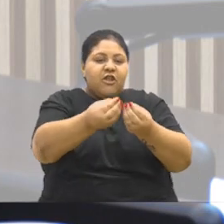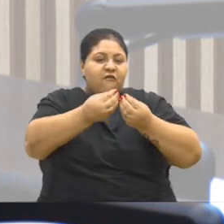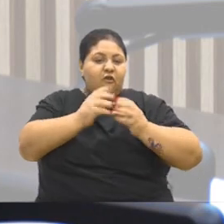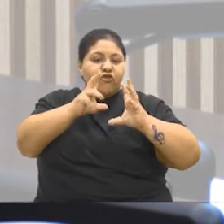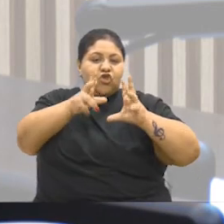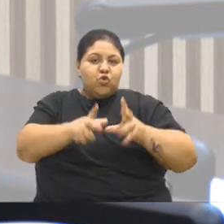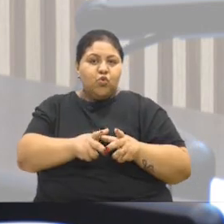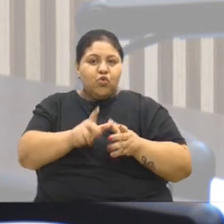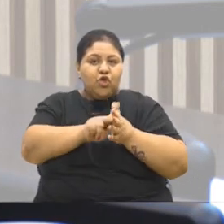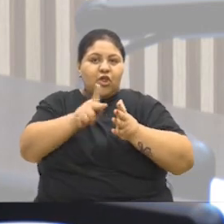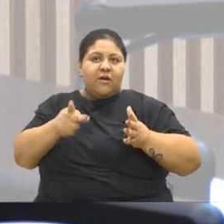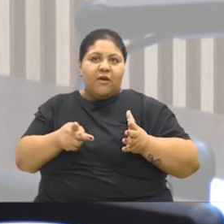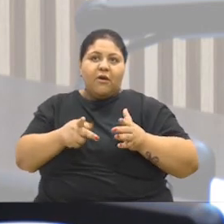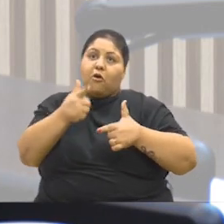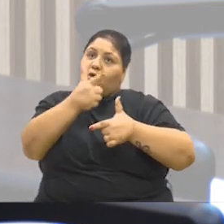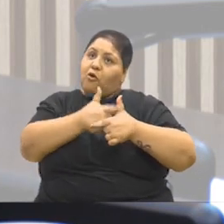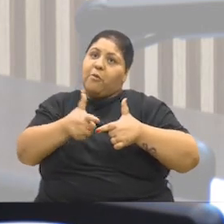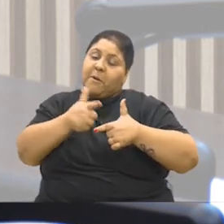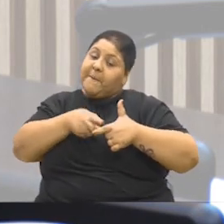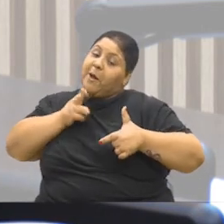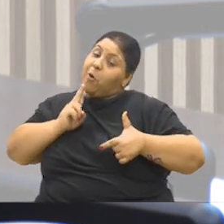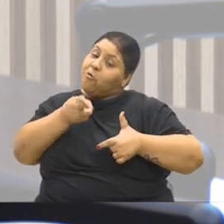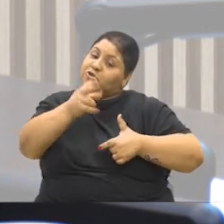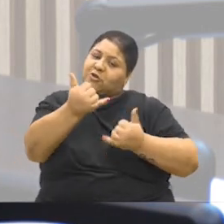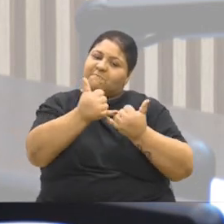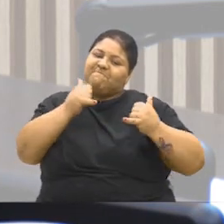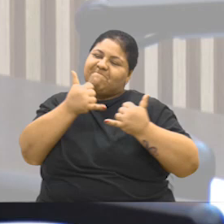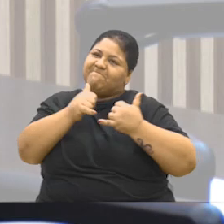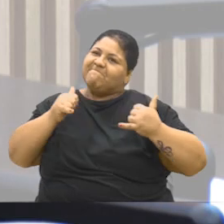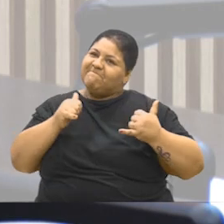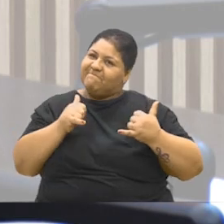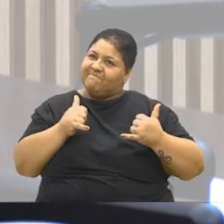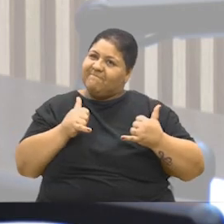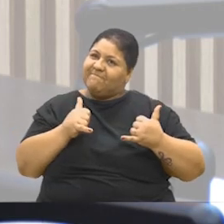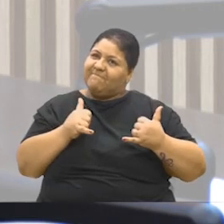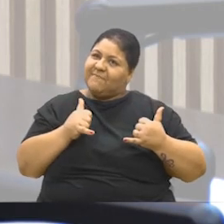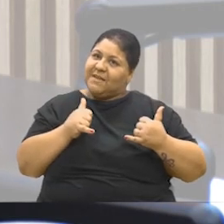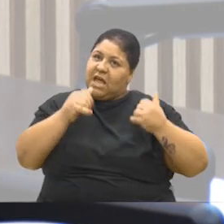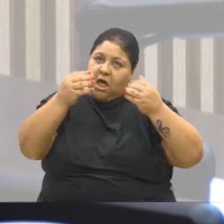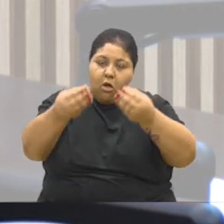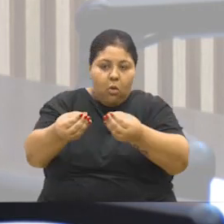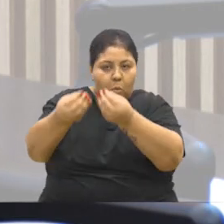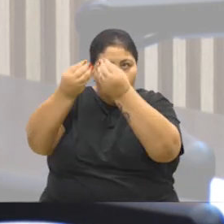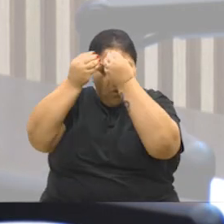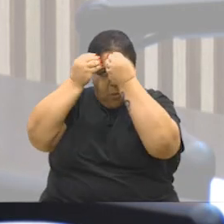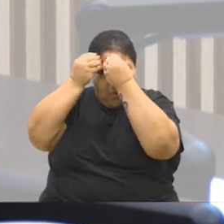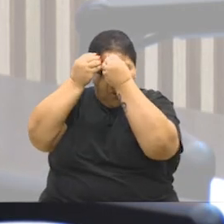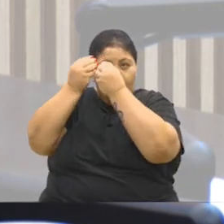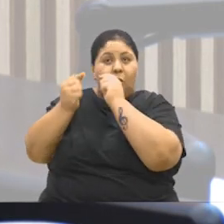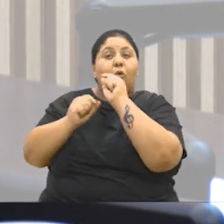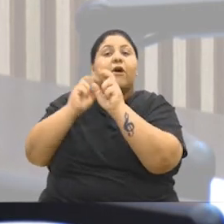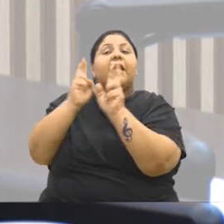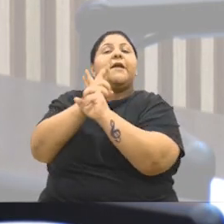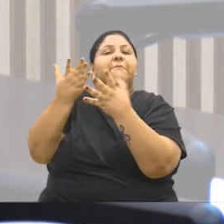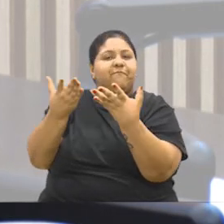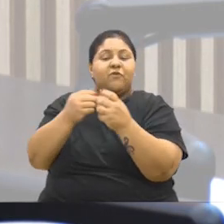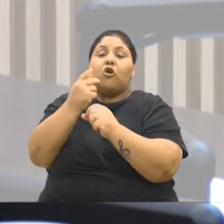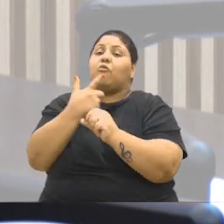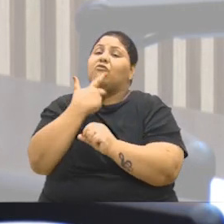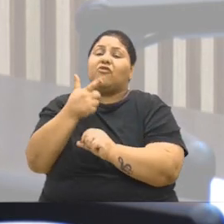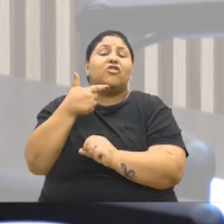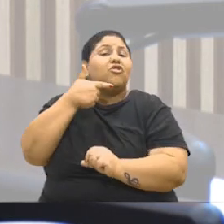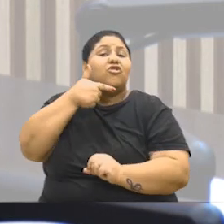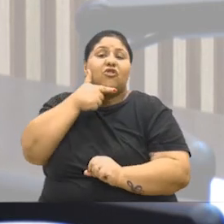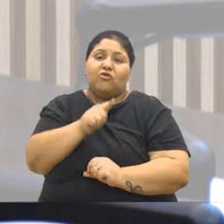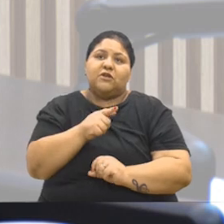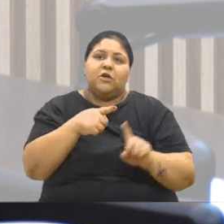O problema é sustentar essa energia. Então, é trazer para a consciência com relação a isso. E claro, como eu falei, nós não conseguimos